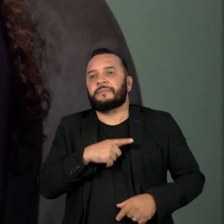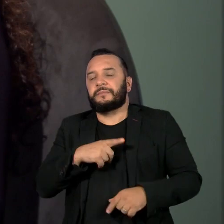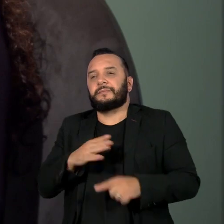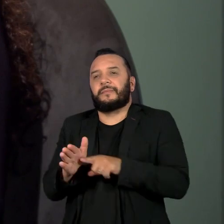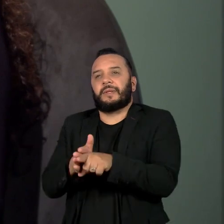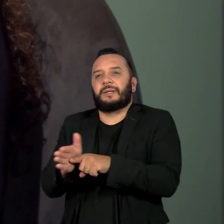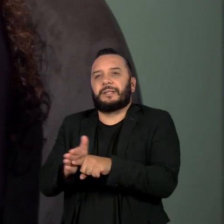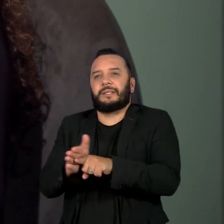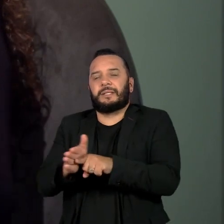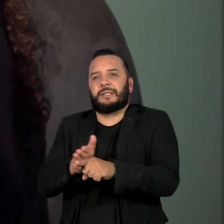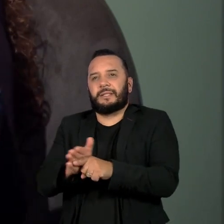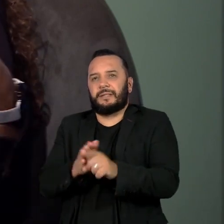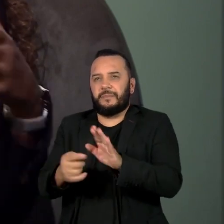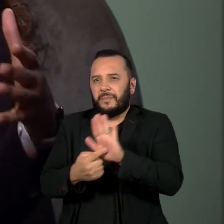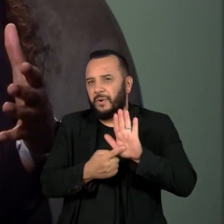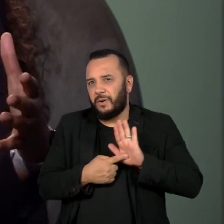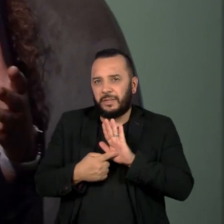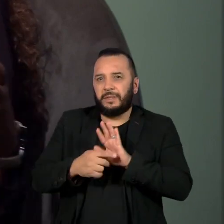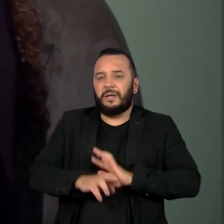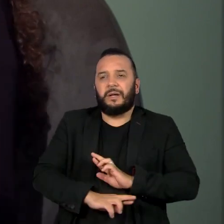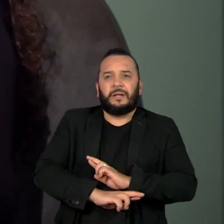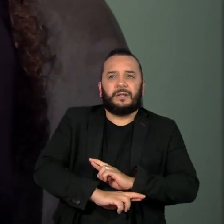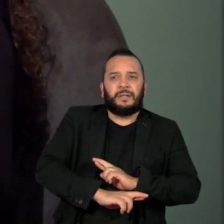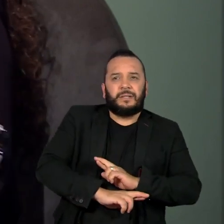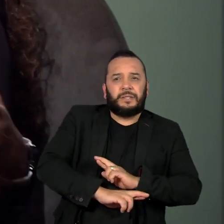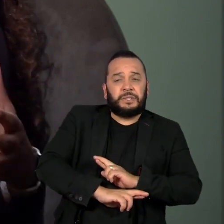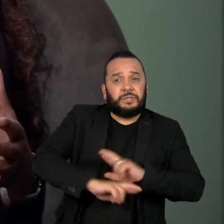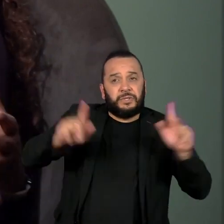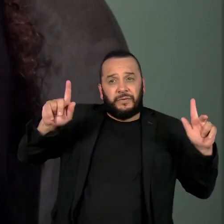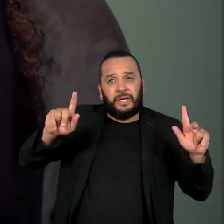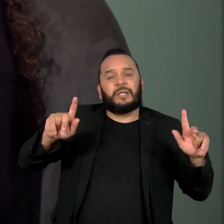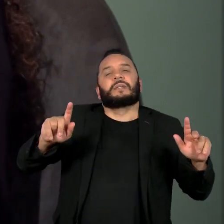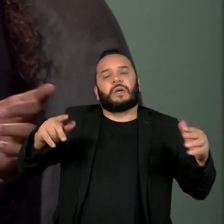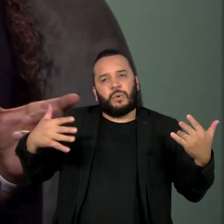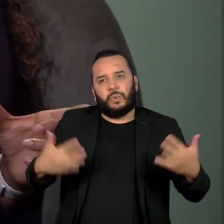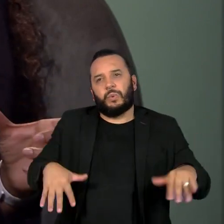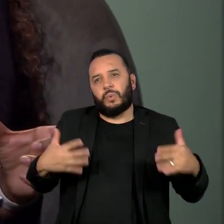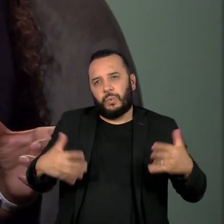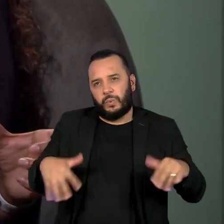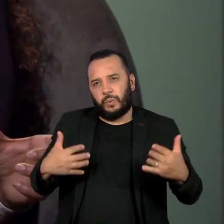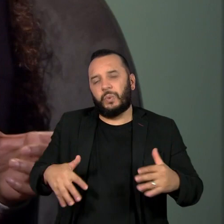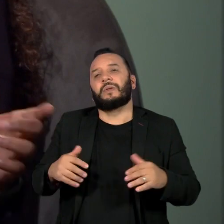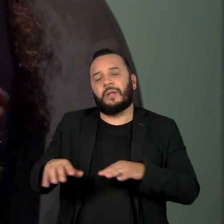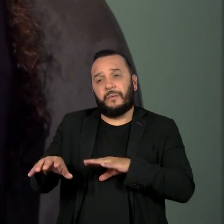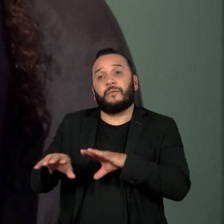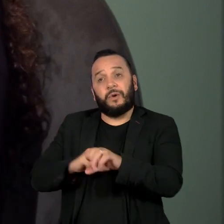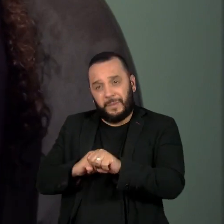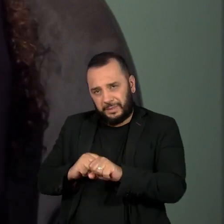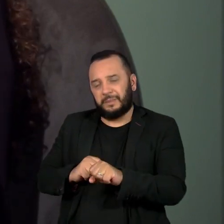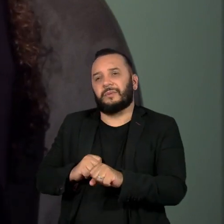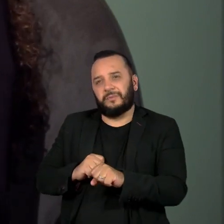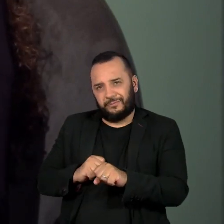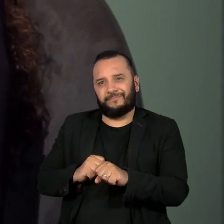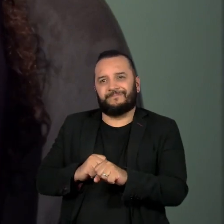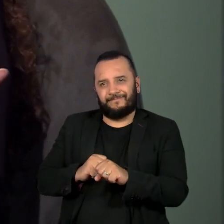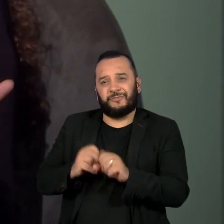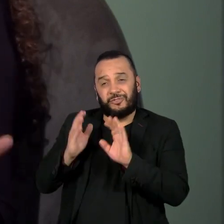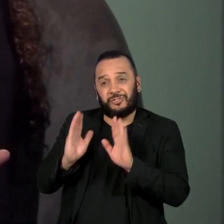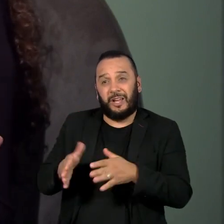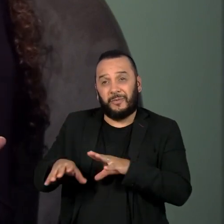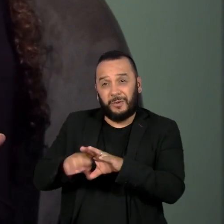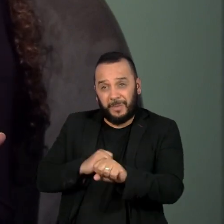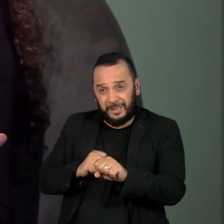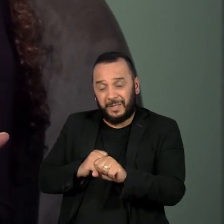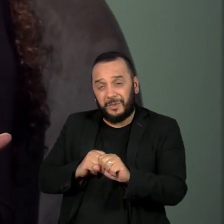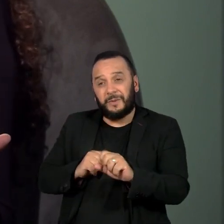quanto a diferença é gigantesca já no nível de formação. Então, a gente tem um dado,